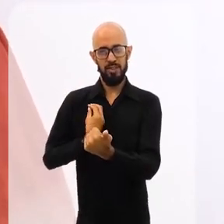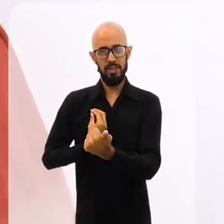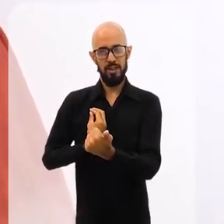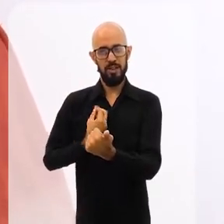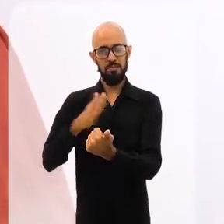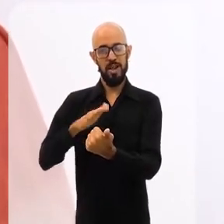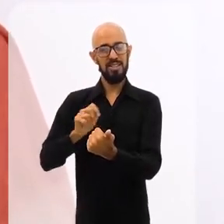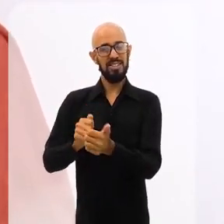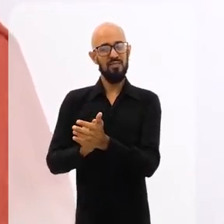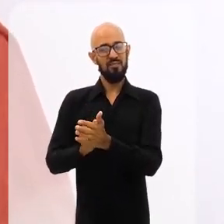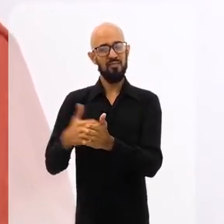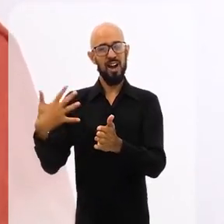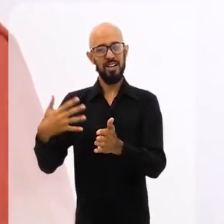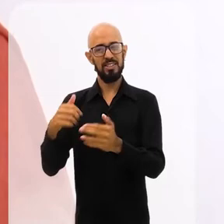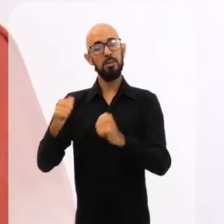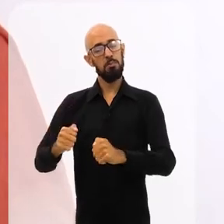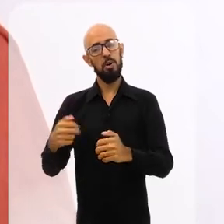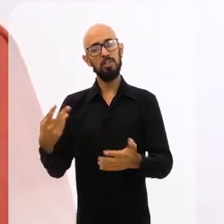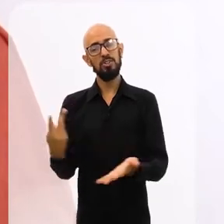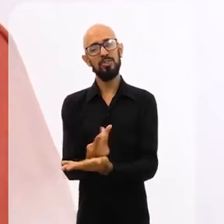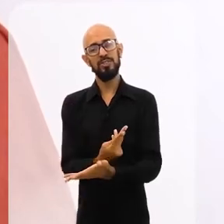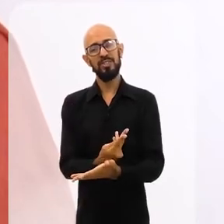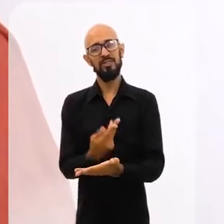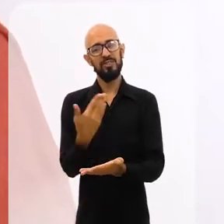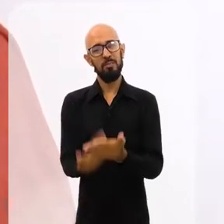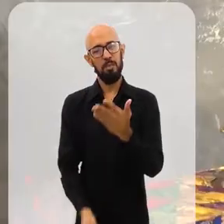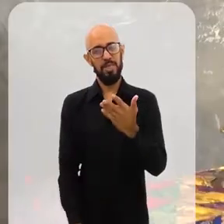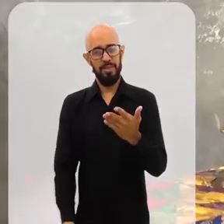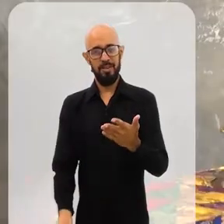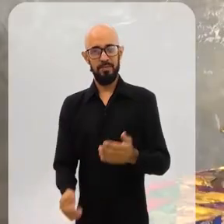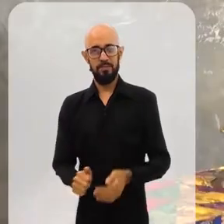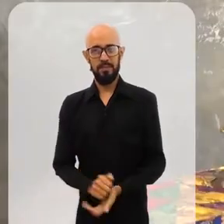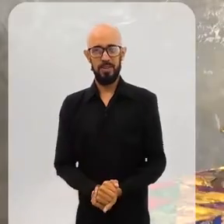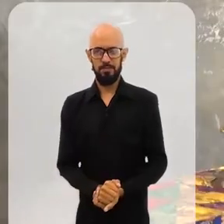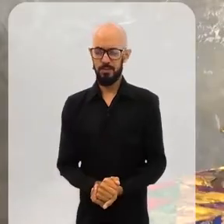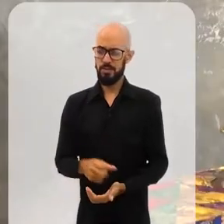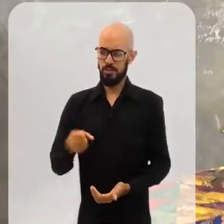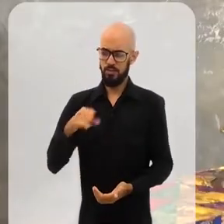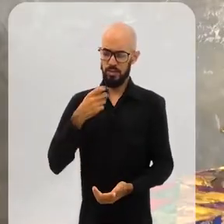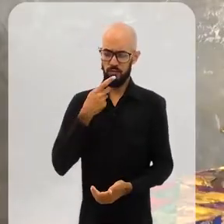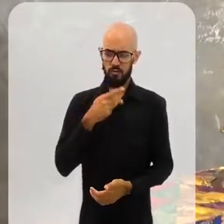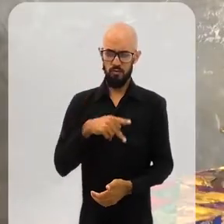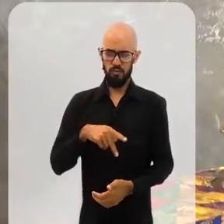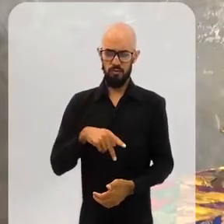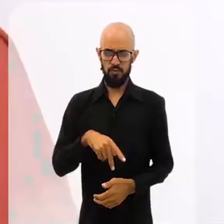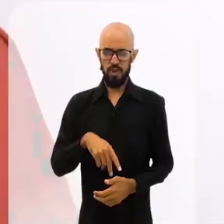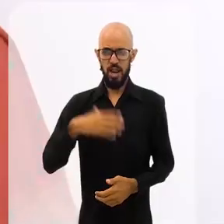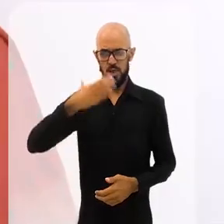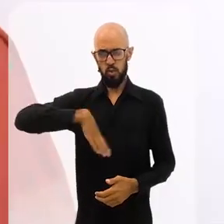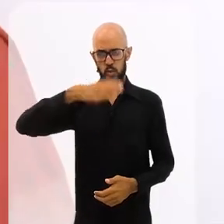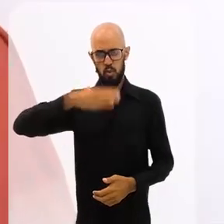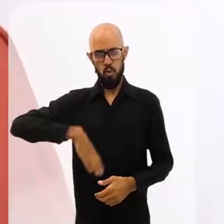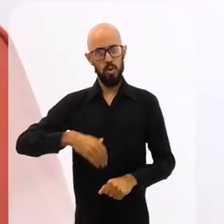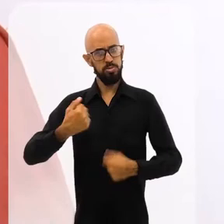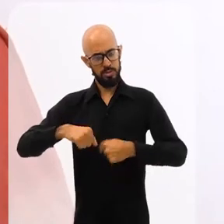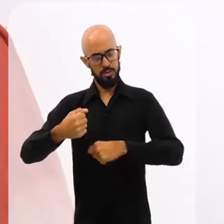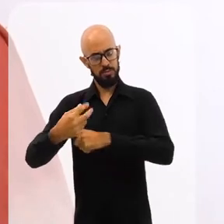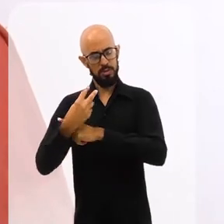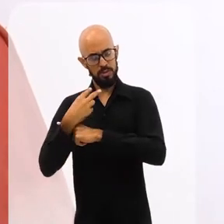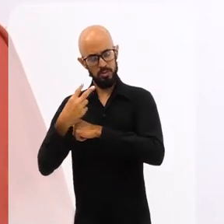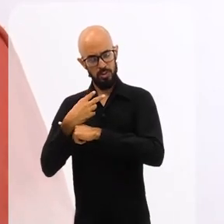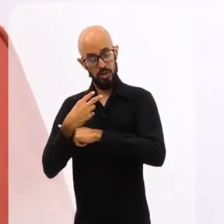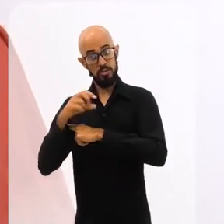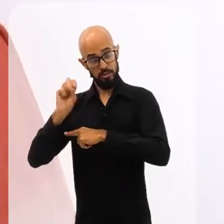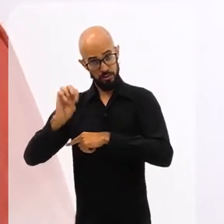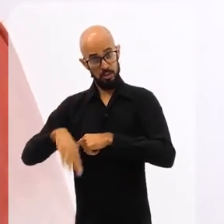fazem com que você perca num estalar de dedo. E quando você fala veículo, você fala do corpo. Isso, precioso